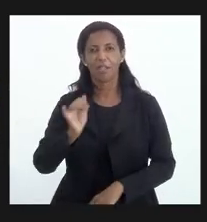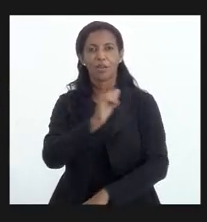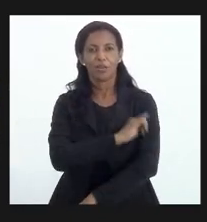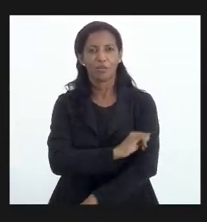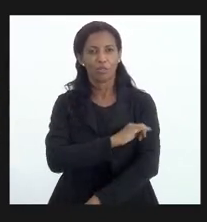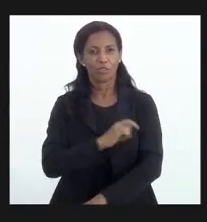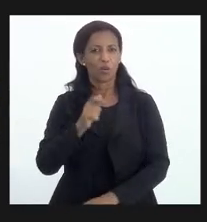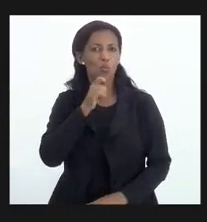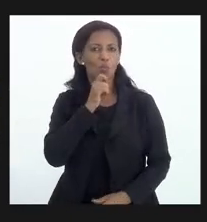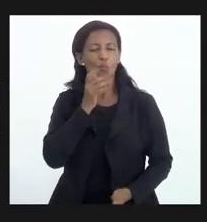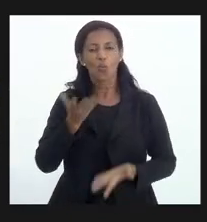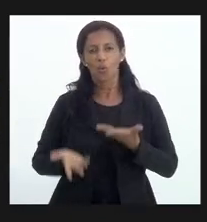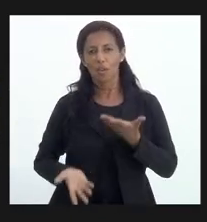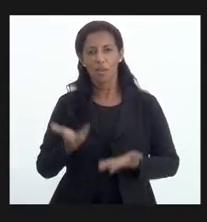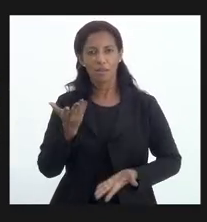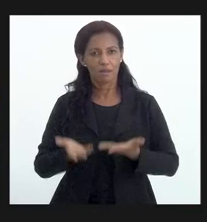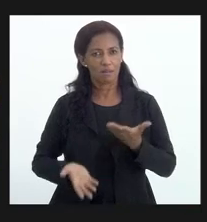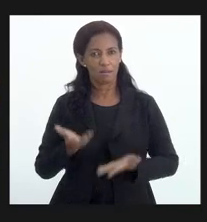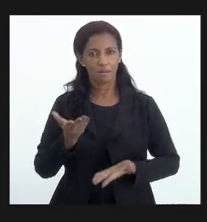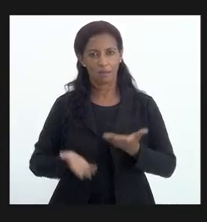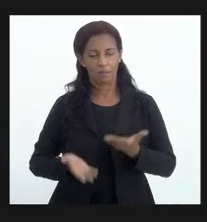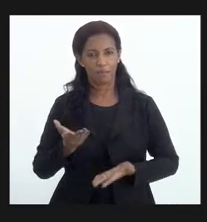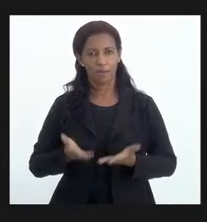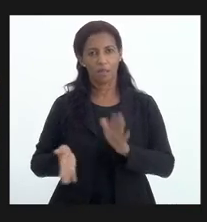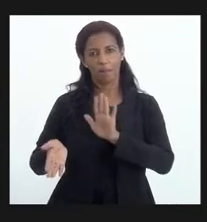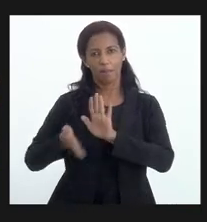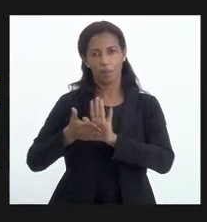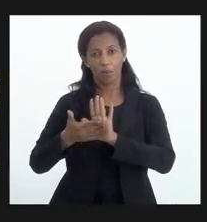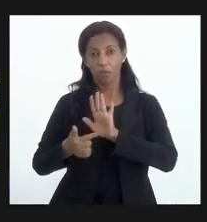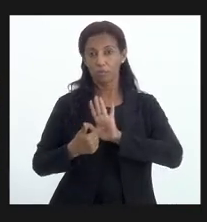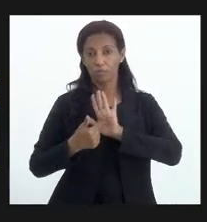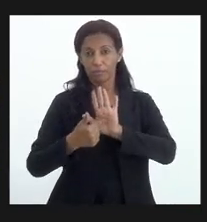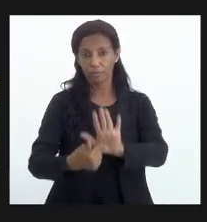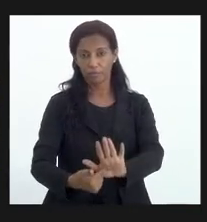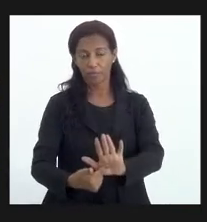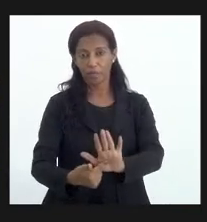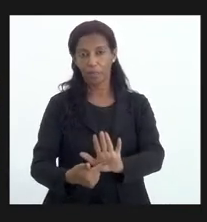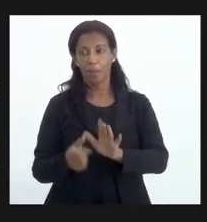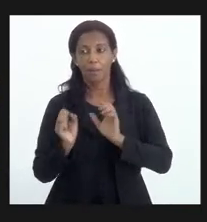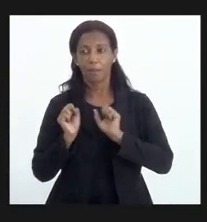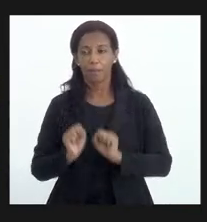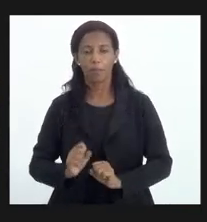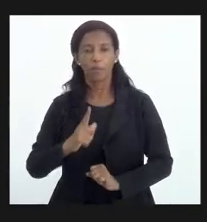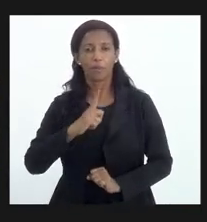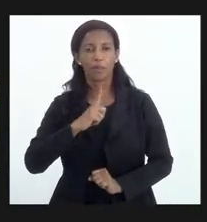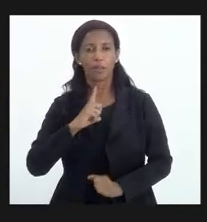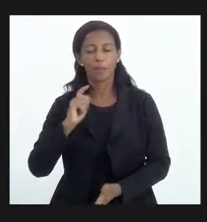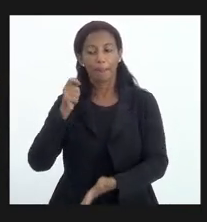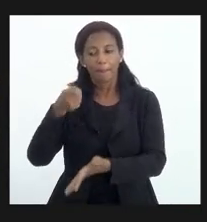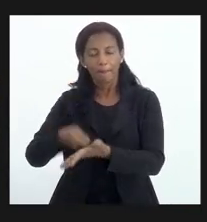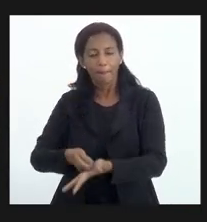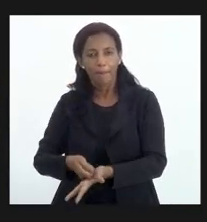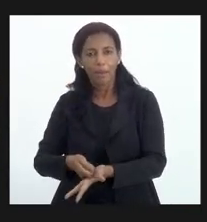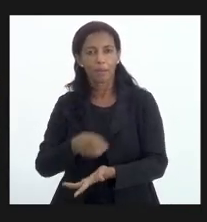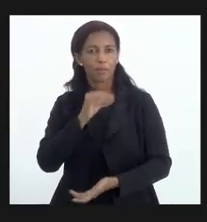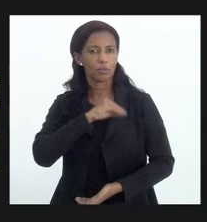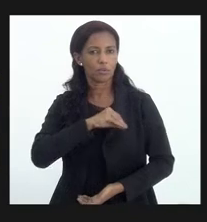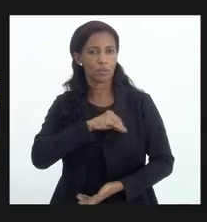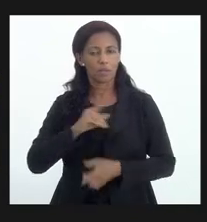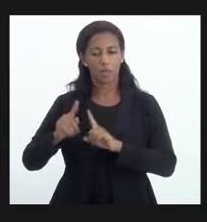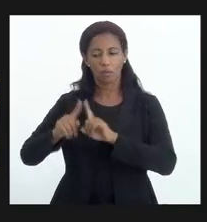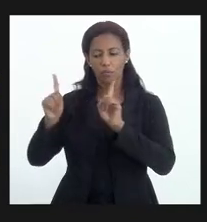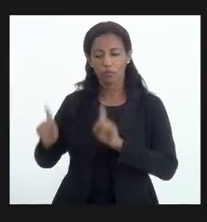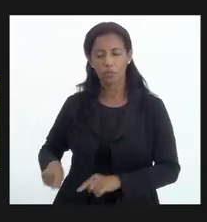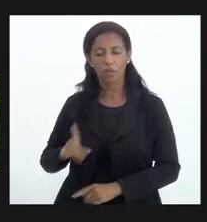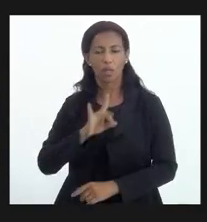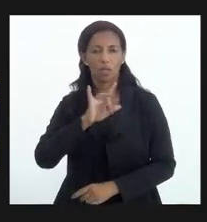teria o equilíbrio que tem através das propostas apresentadas para poder ter pagamento de salário de servidores em